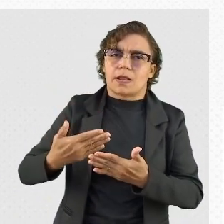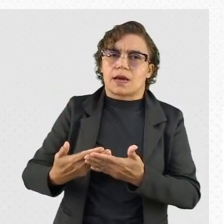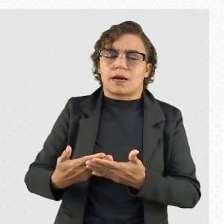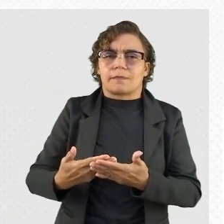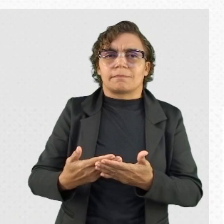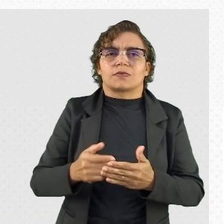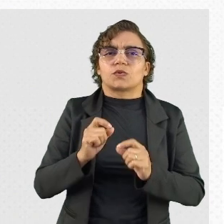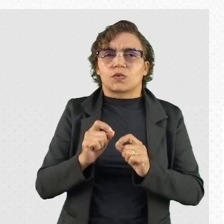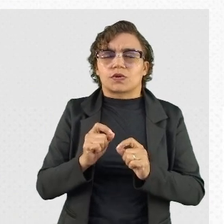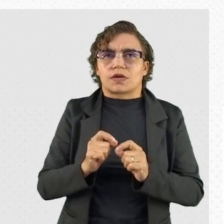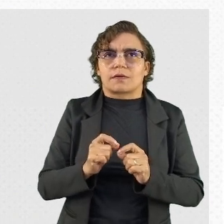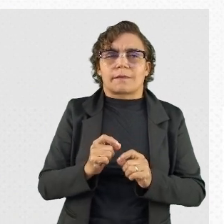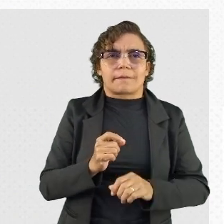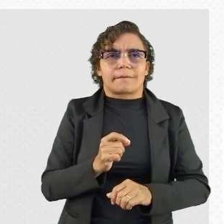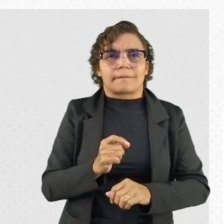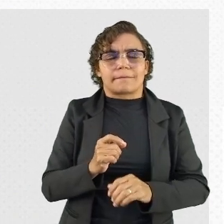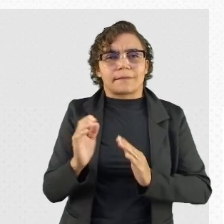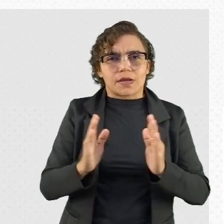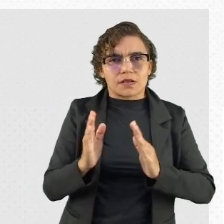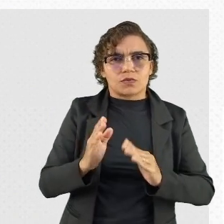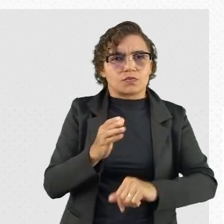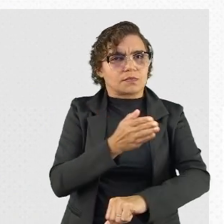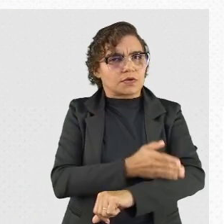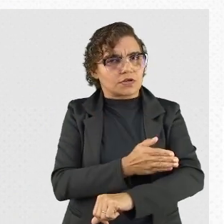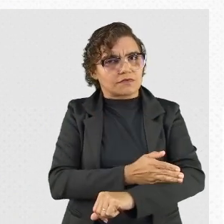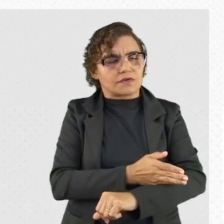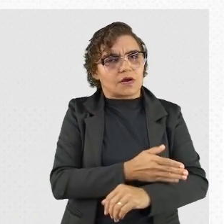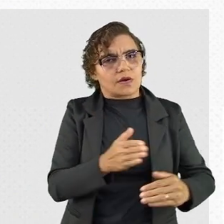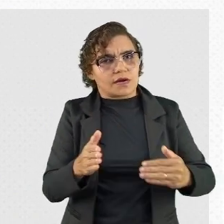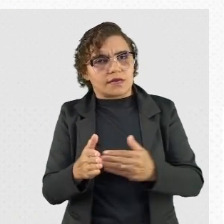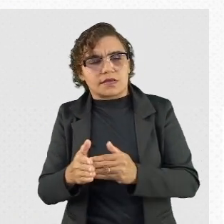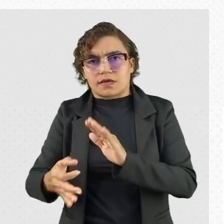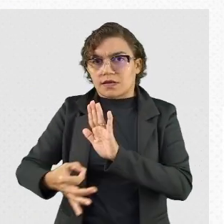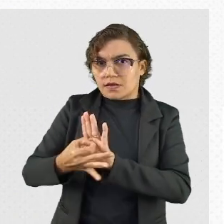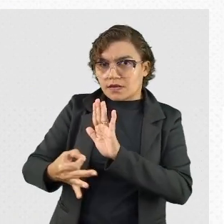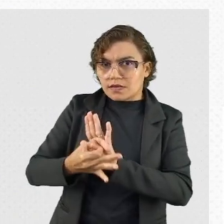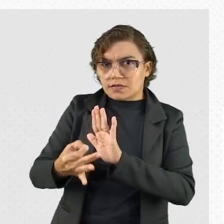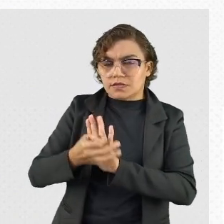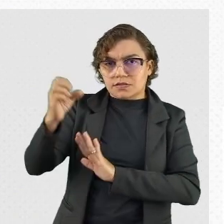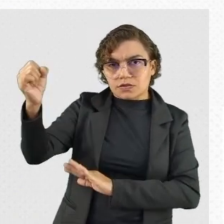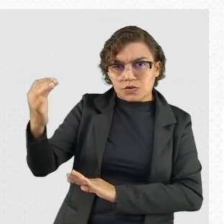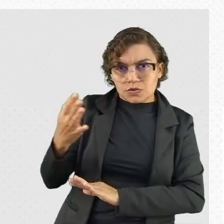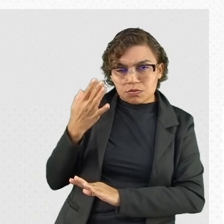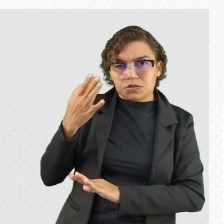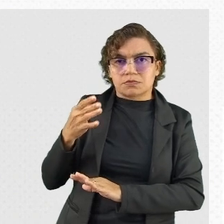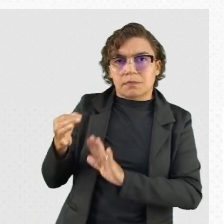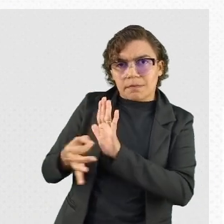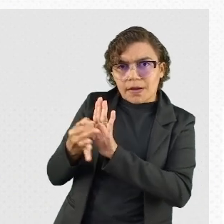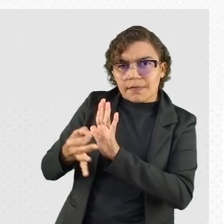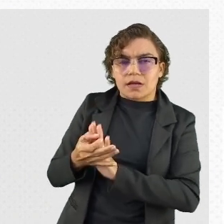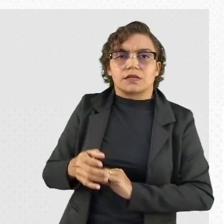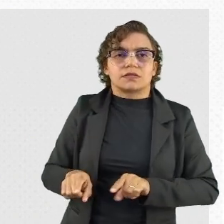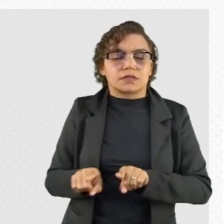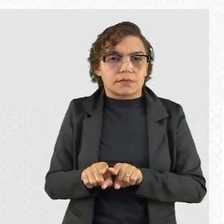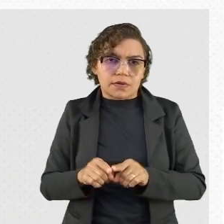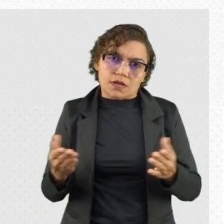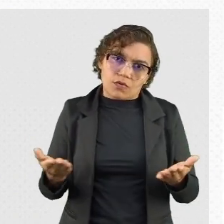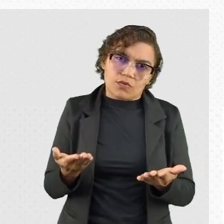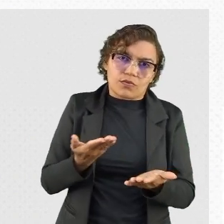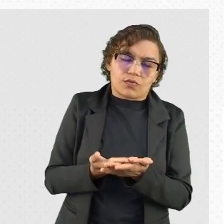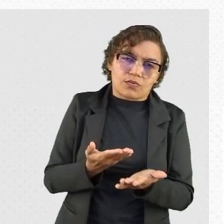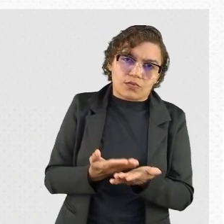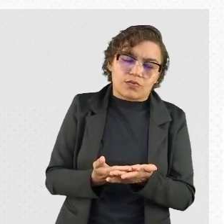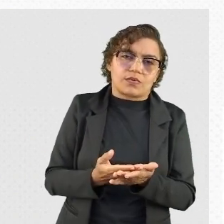desde o período medieval até ali as críticas que vão ser feitas ao iluminismo. E na aula de hoje,